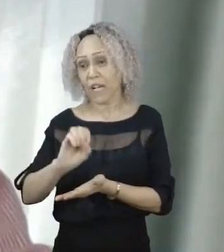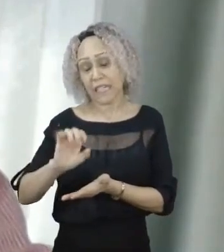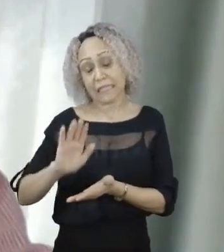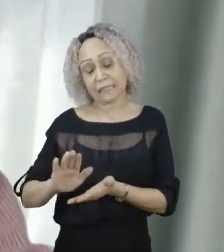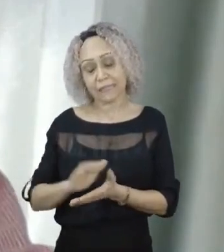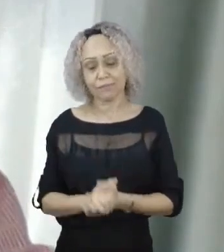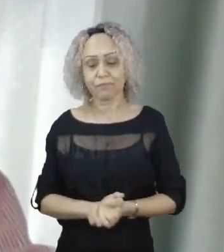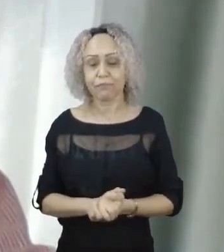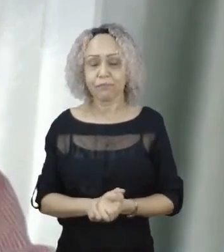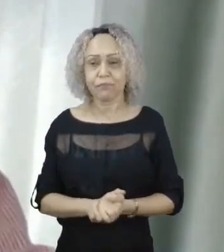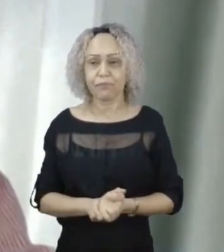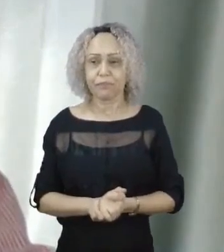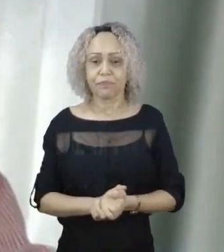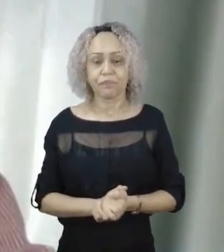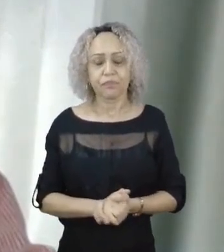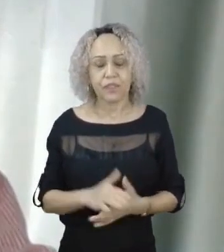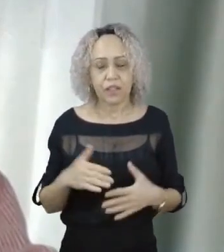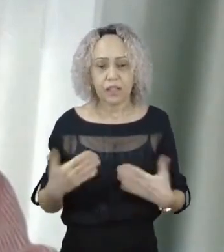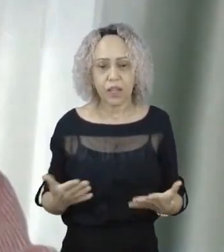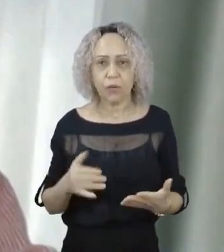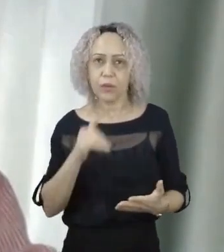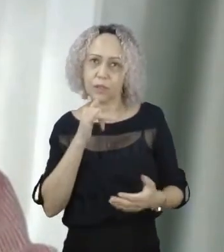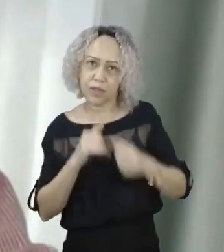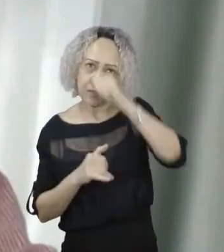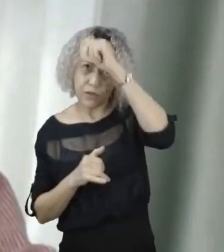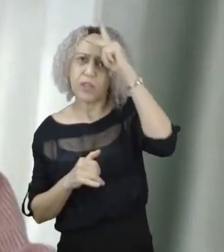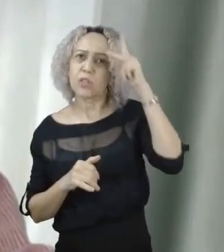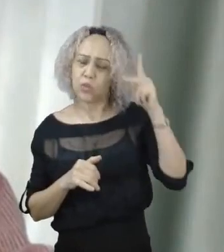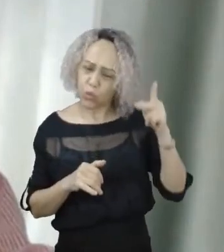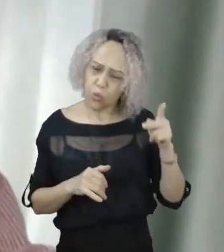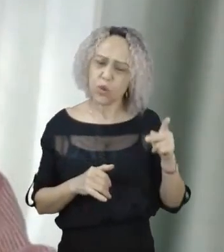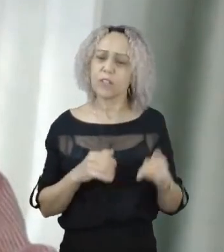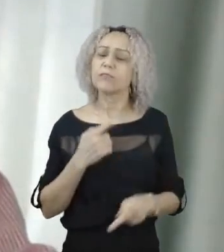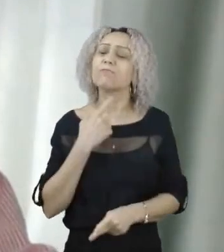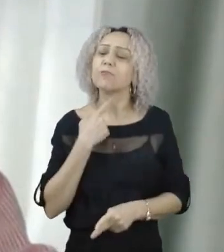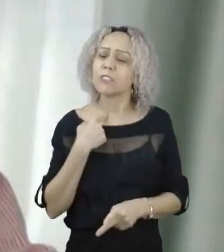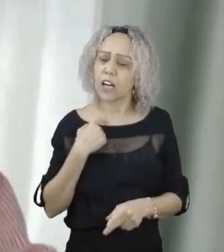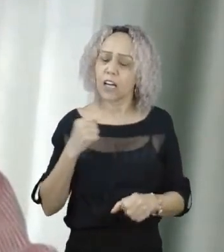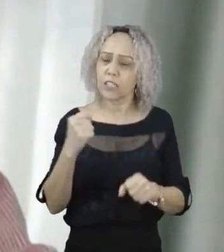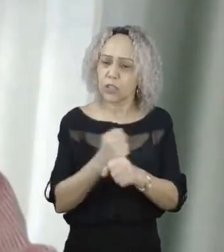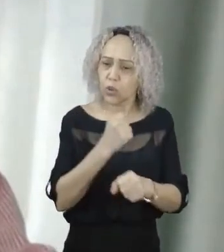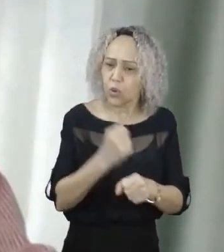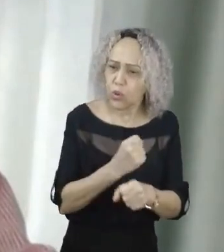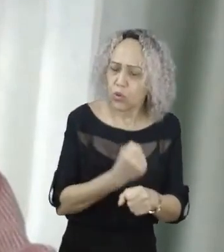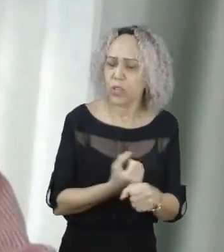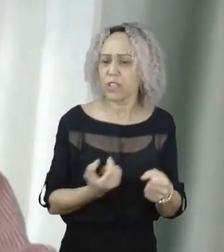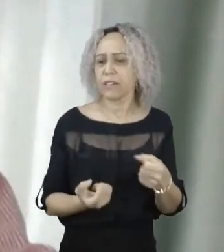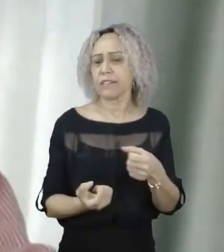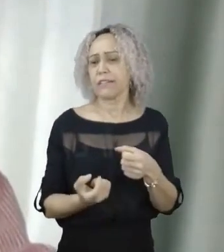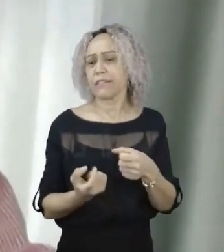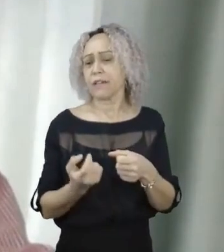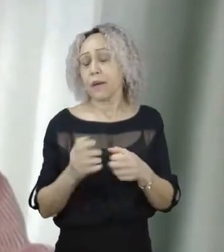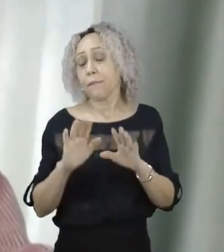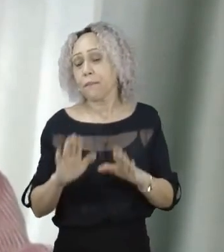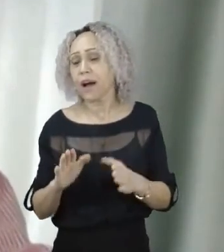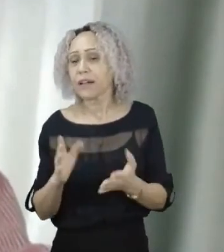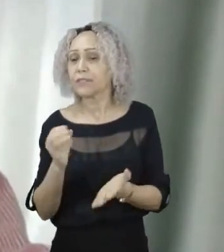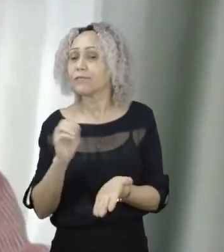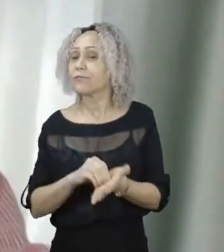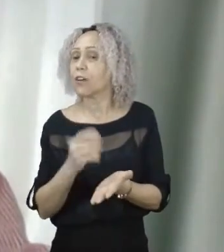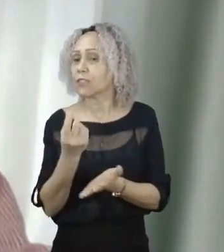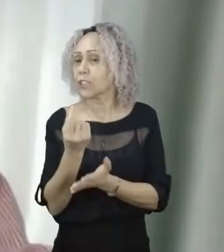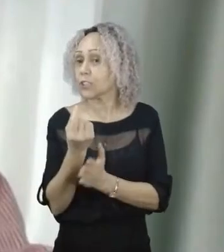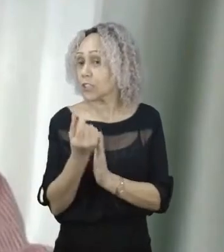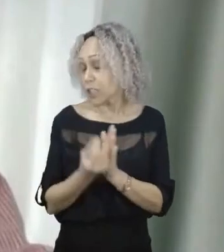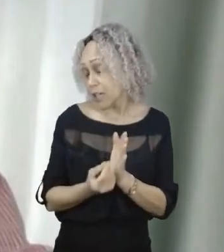todas têm essa condição orçamentária para fazer isso. Às vezes era uma quadra que estava só na fundação, às vezes era uma